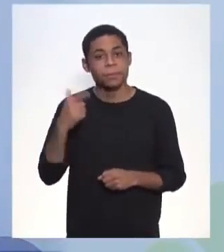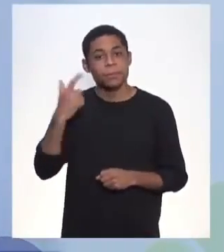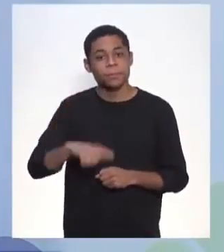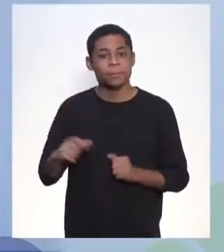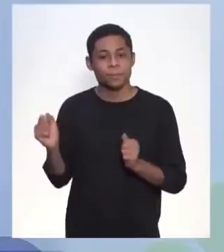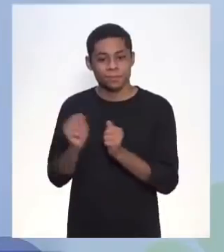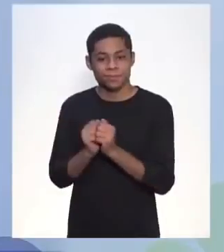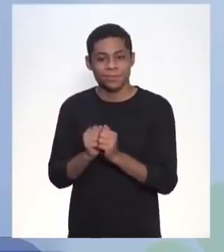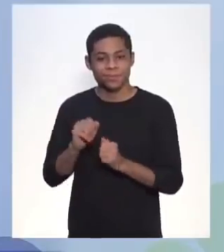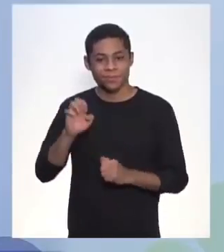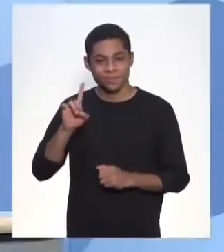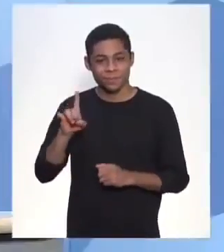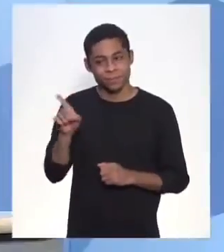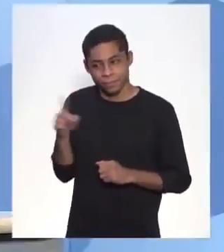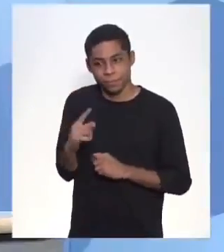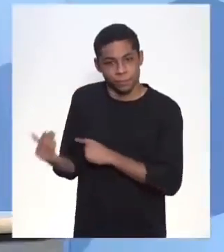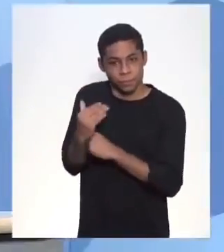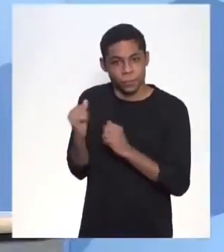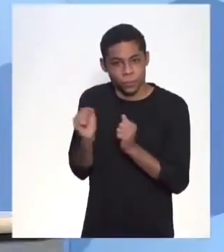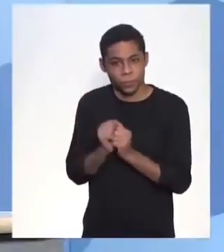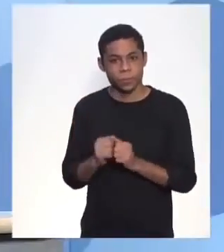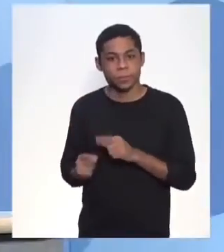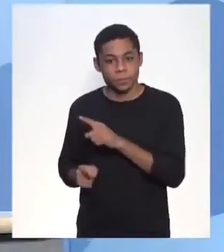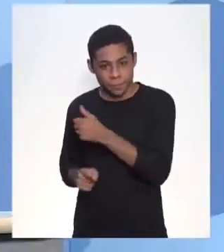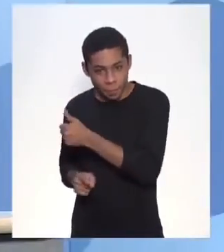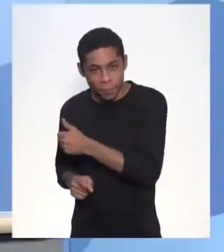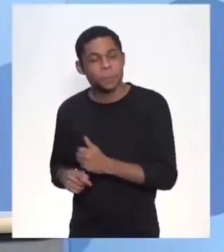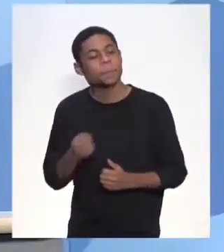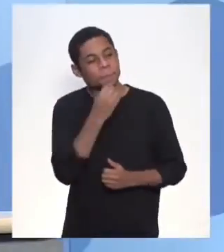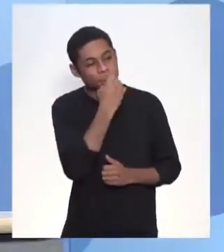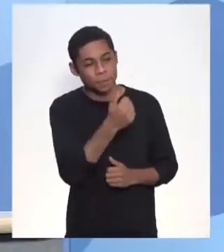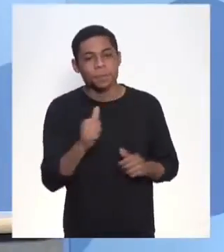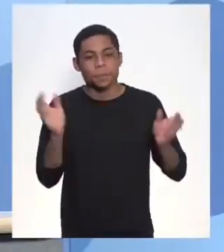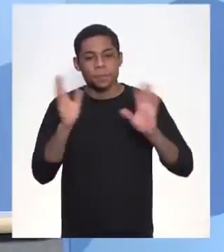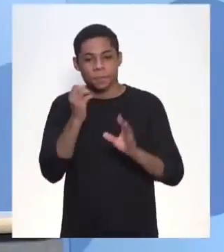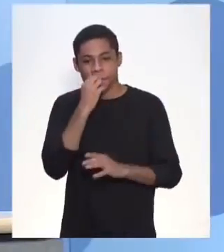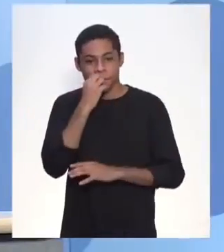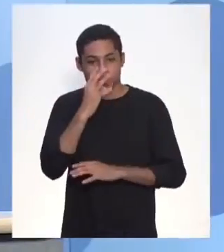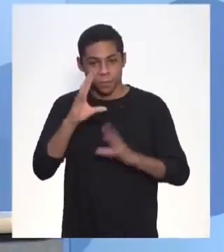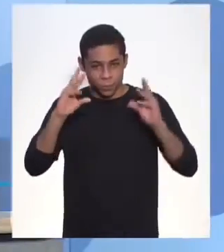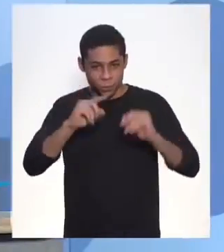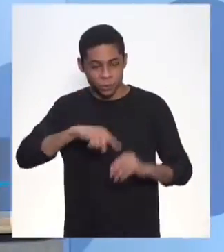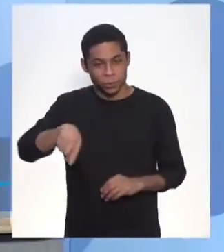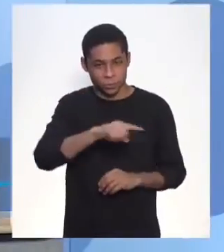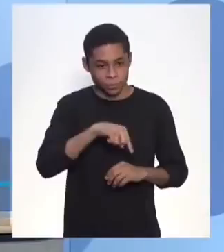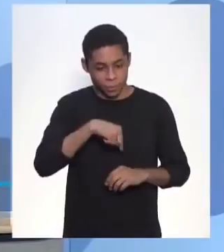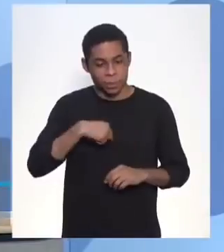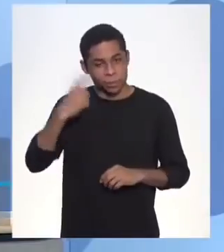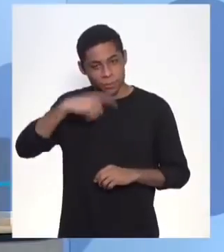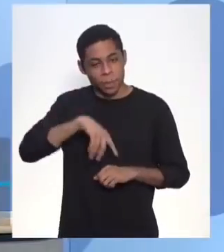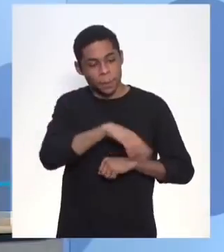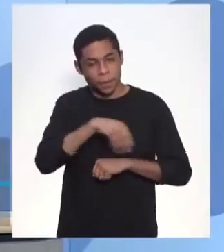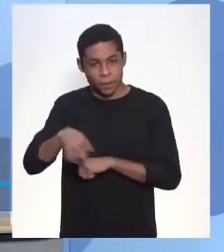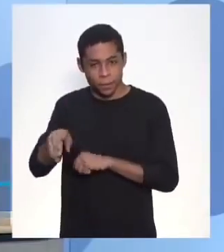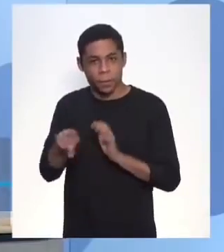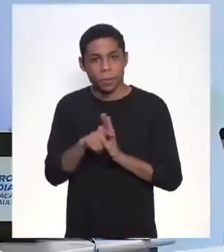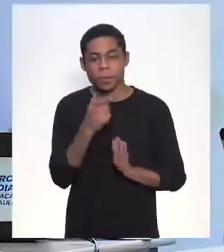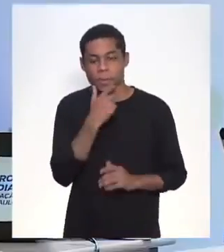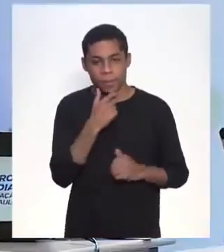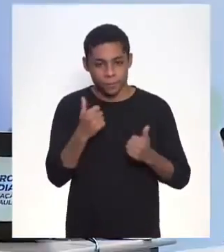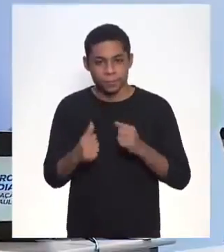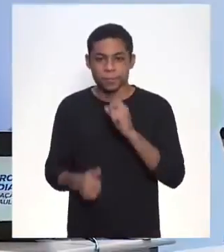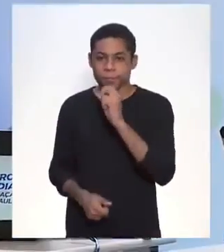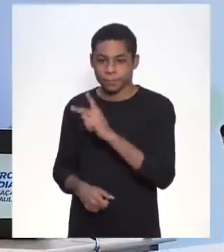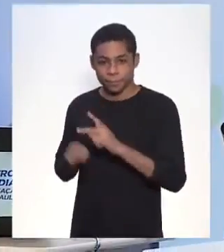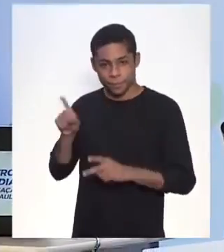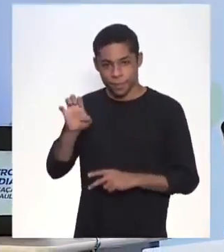today, Ed. Ed, would you like to say hi? Hello everybody, I'll be the moderator today. Serei o moderador hoje, é isso aí. Ok, então